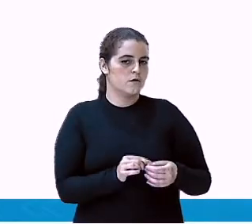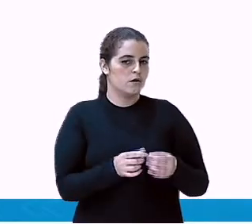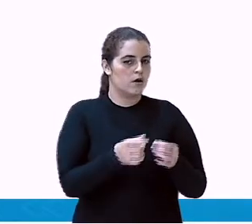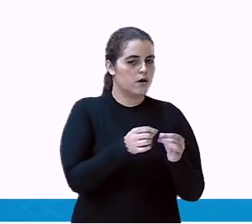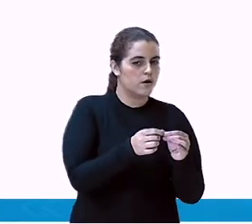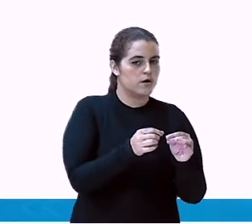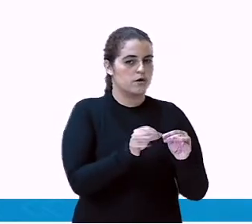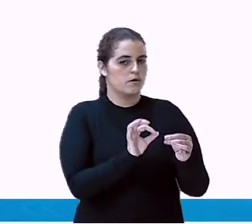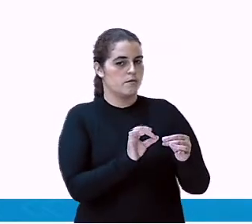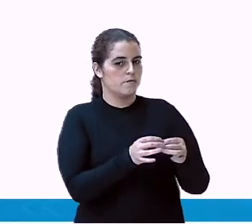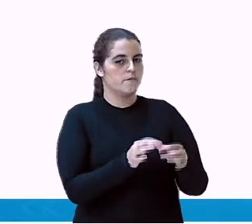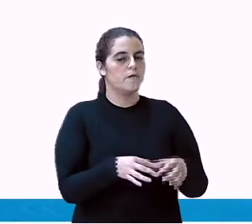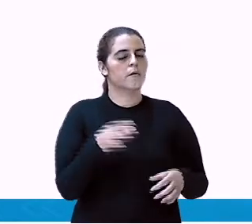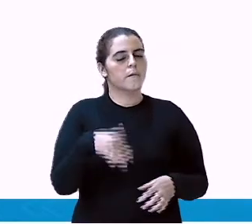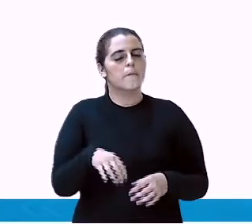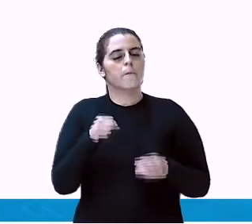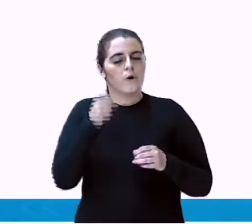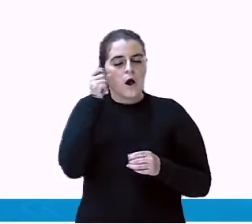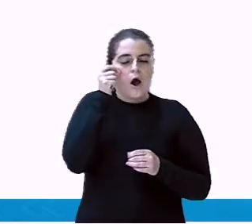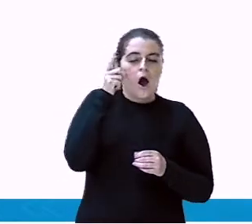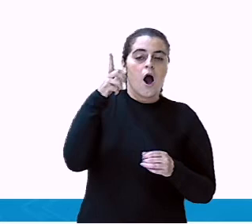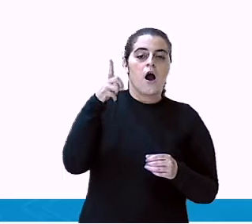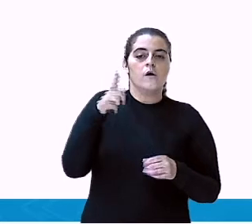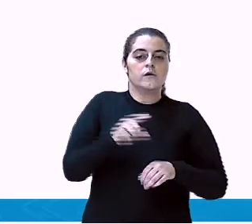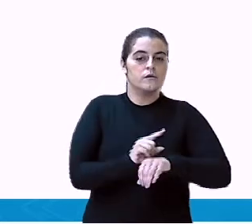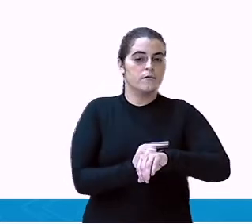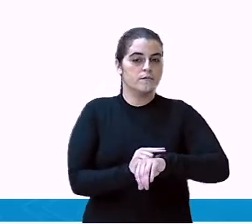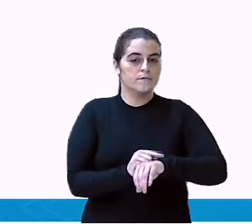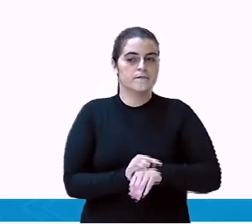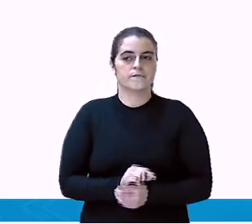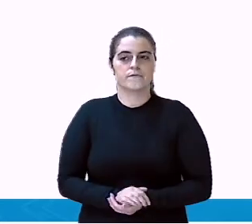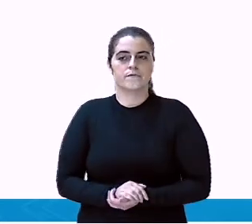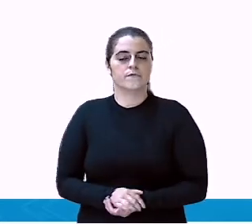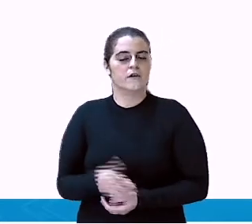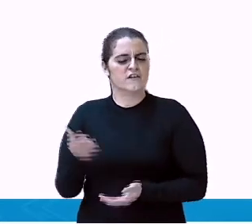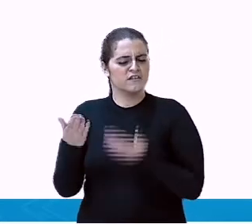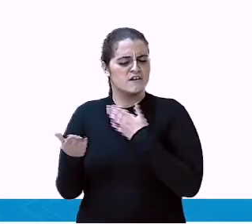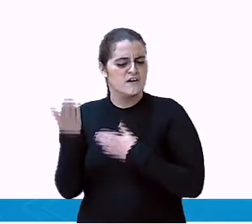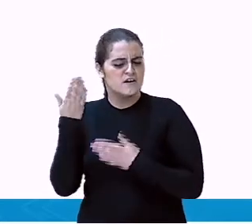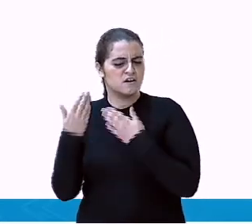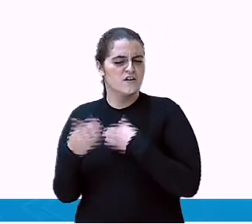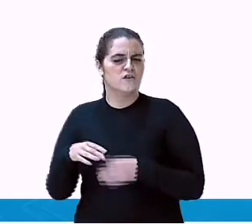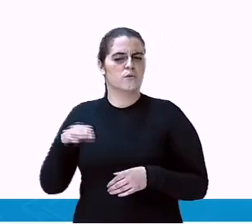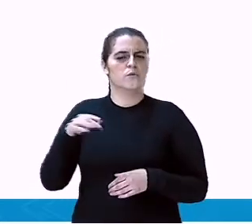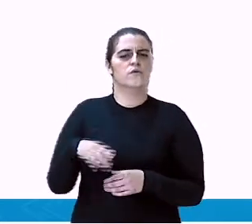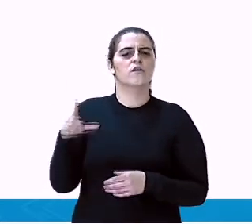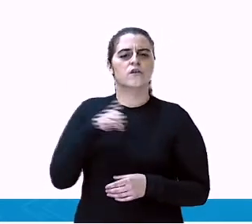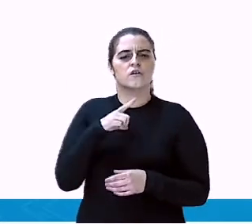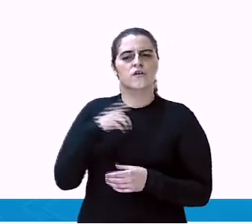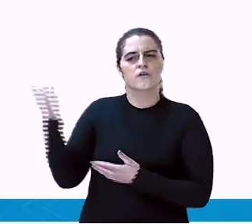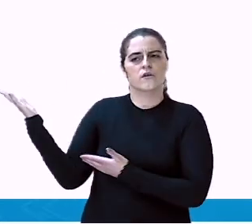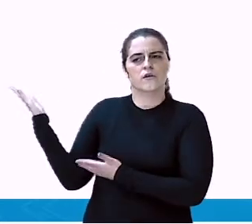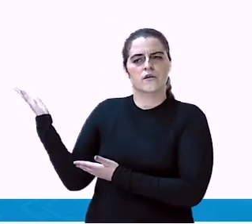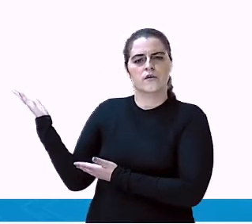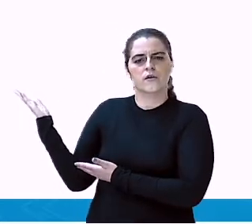usa o som daquele telefone para poder, como despertador. Mas antigamente, tem muitas casas que ainda tem, era esse